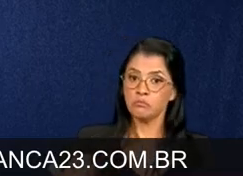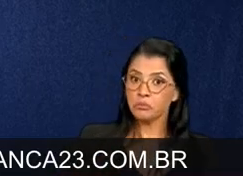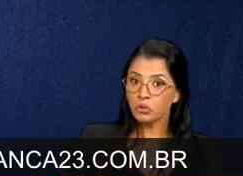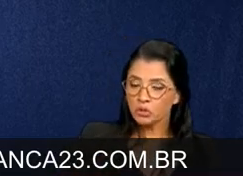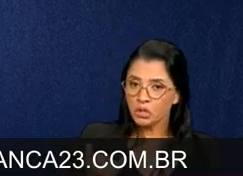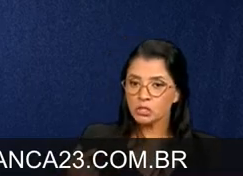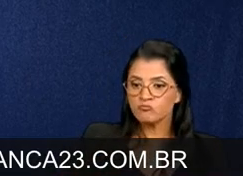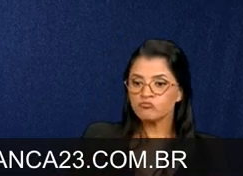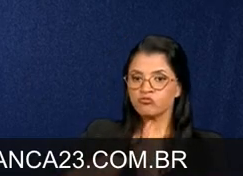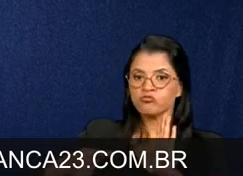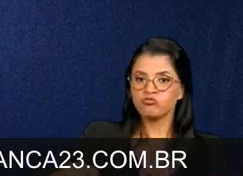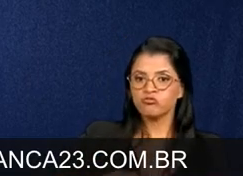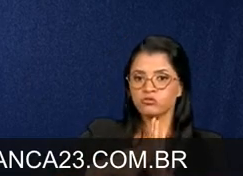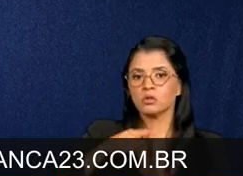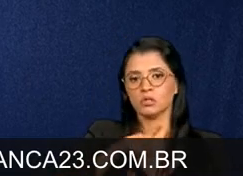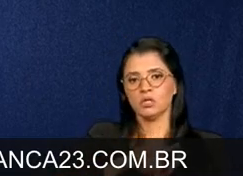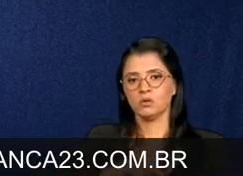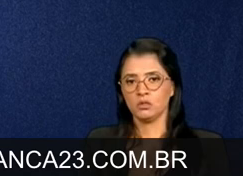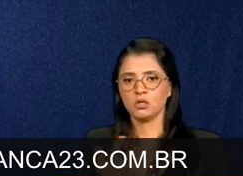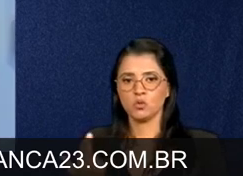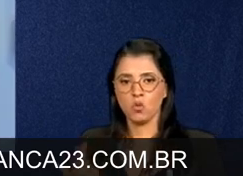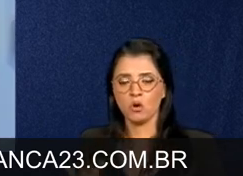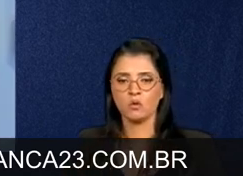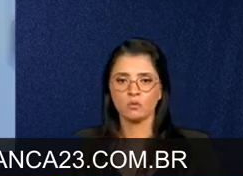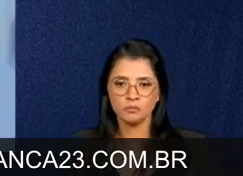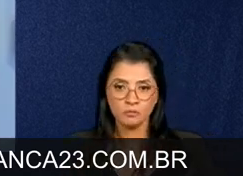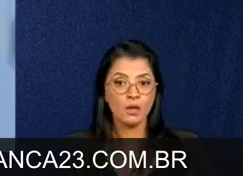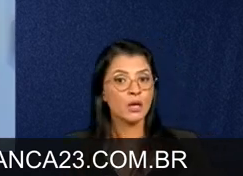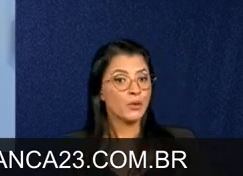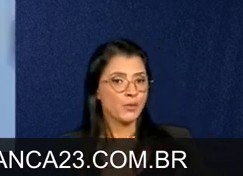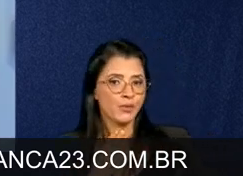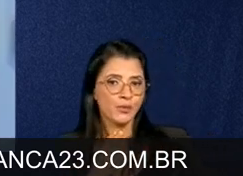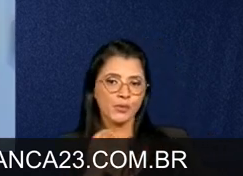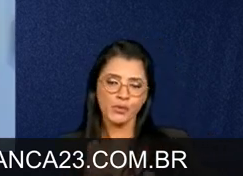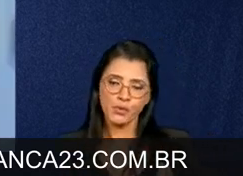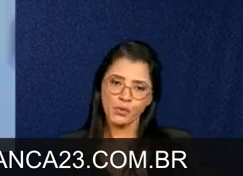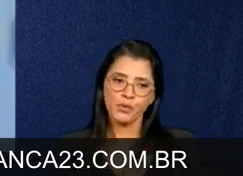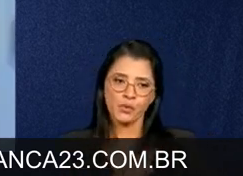se denunciar golpes como esse. O que não pode, Renato, é